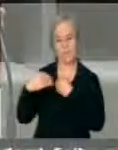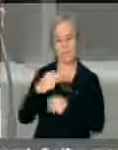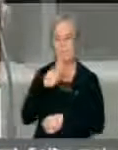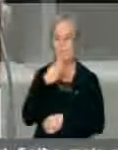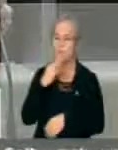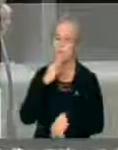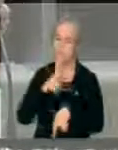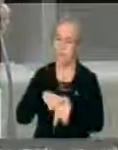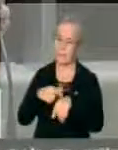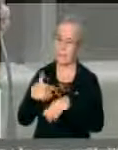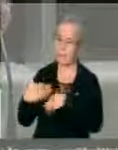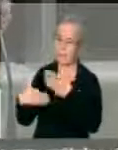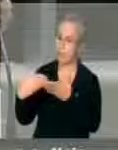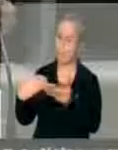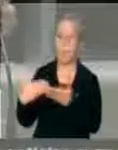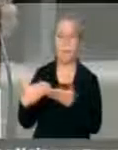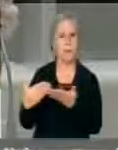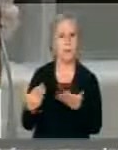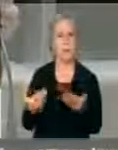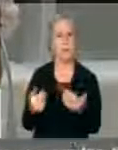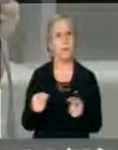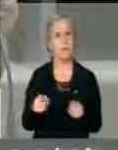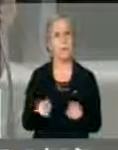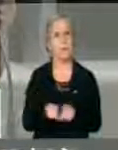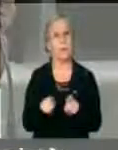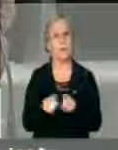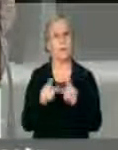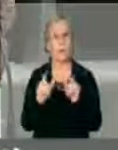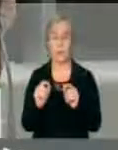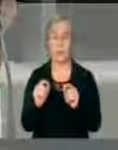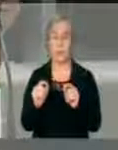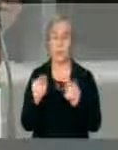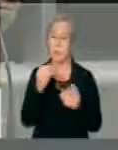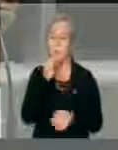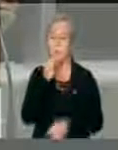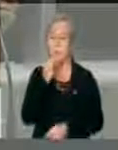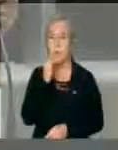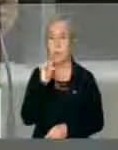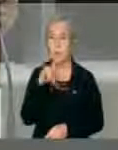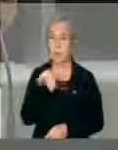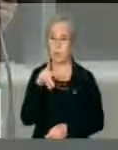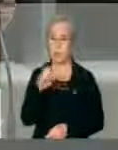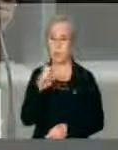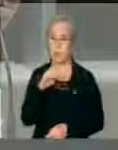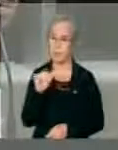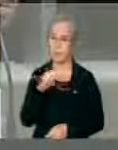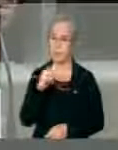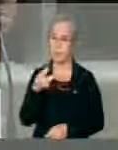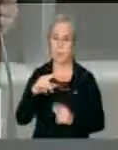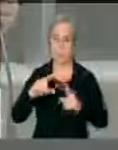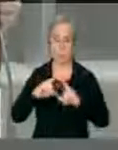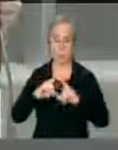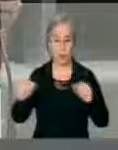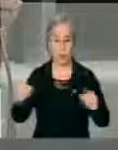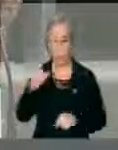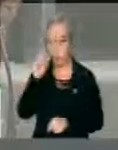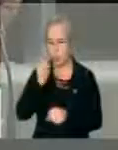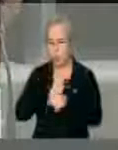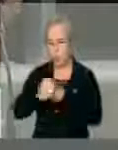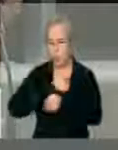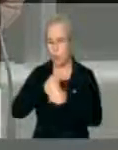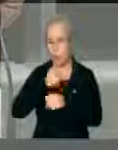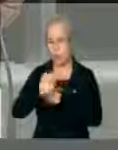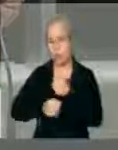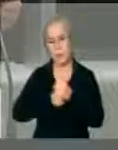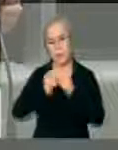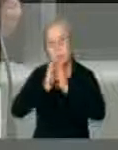tempo não é por menos que o imperador do japão reverência todos os anos os